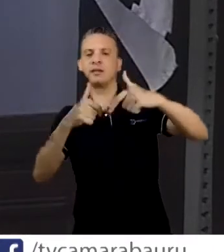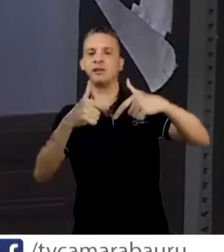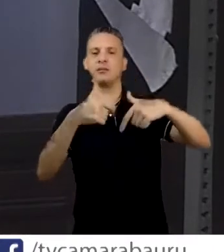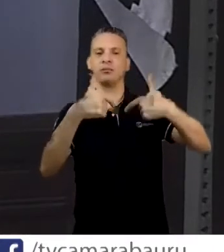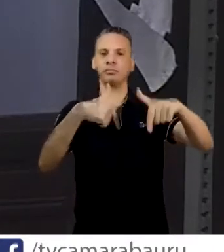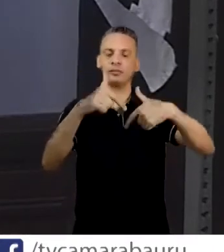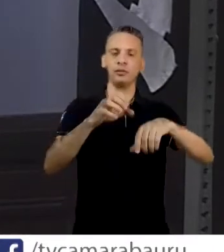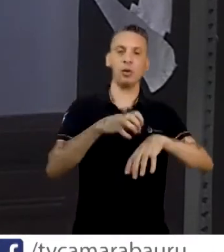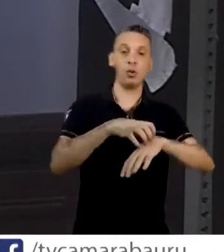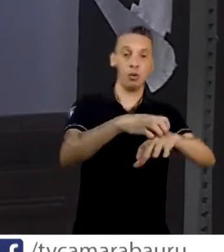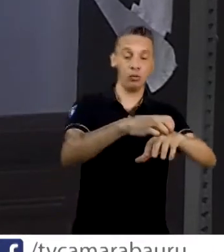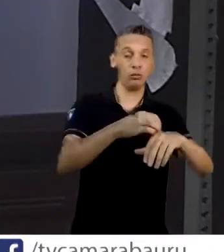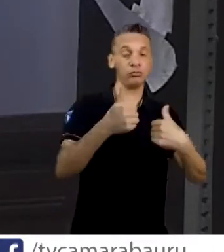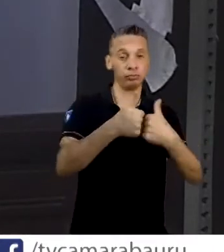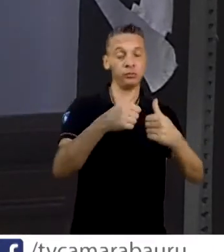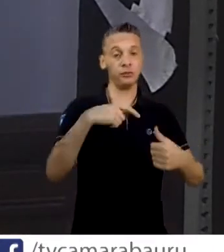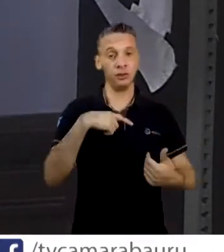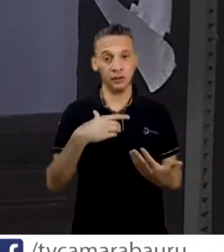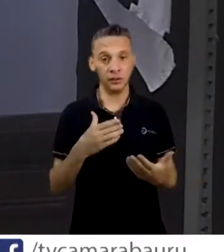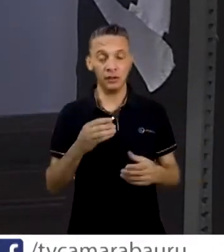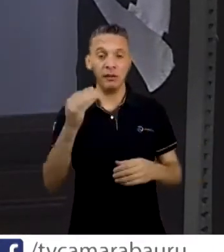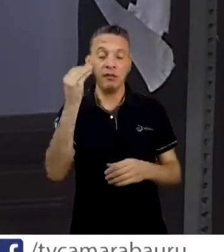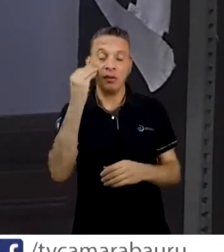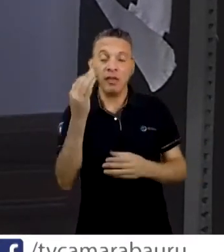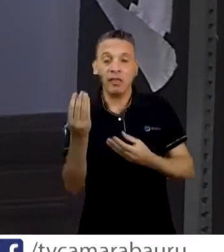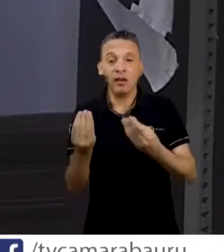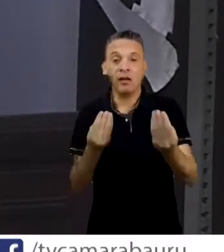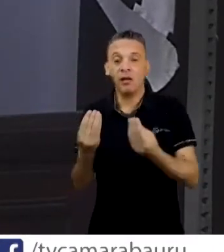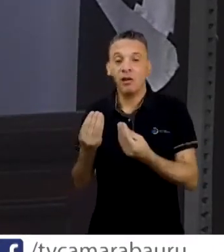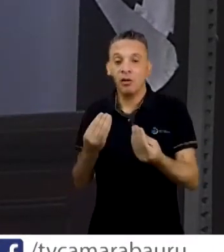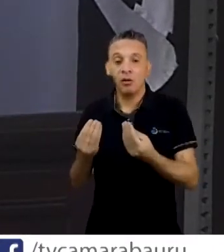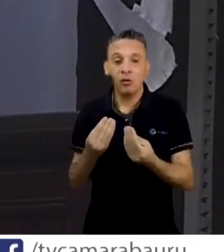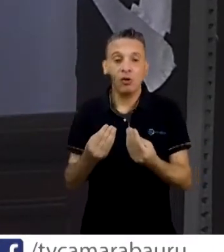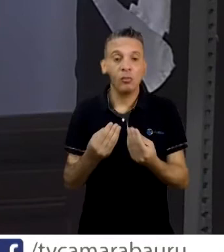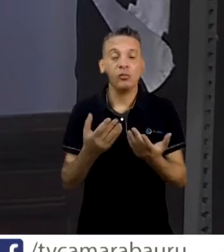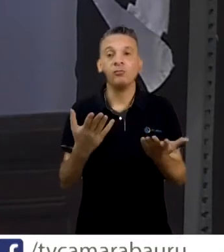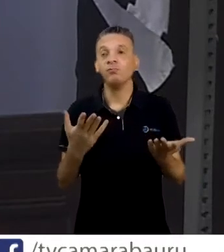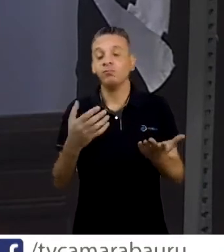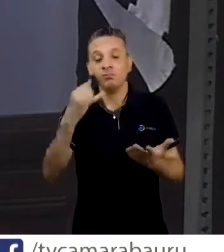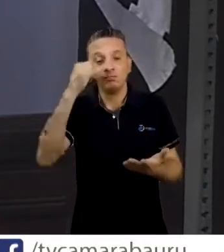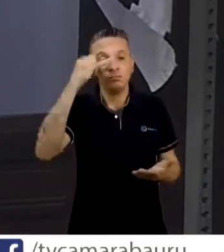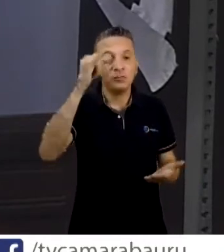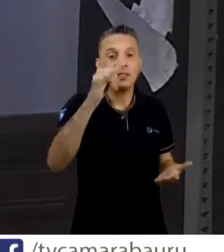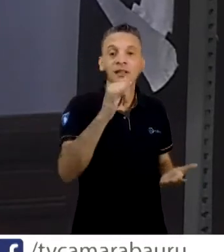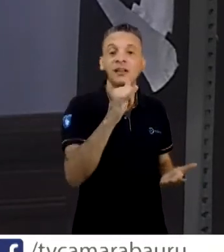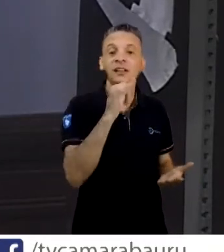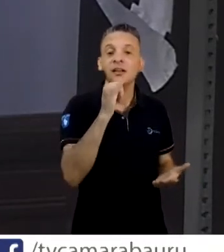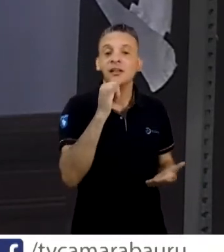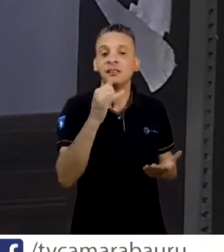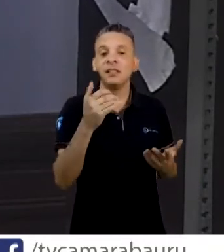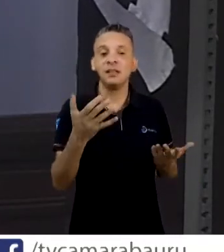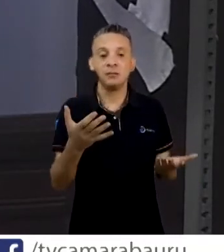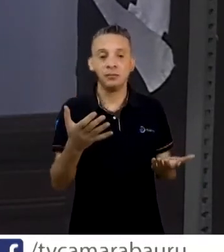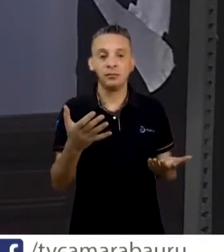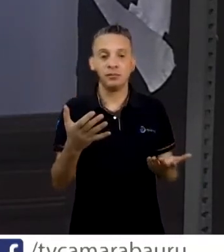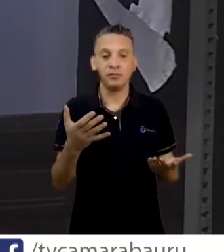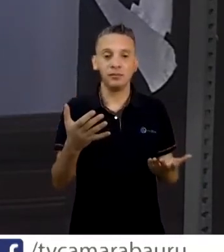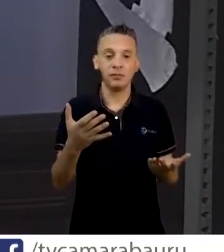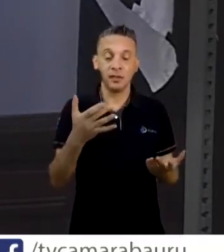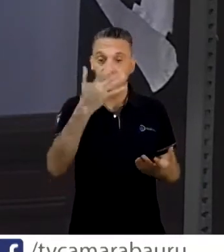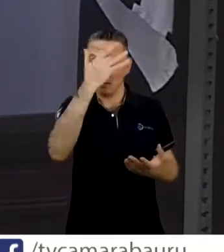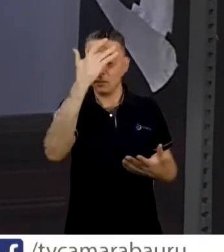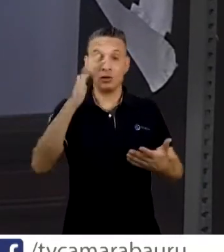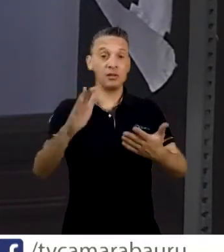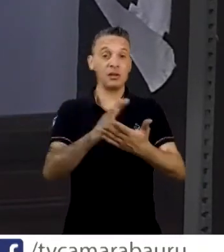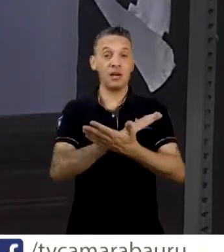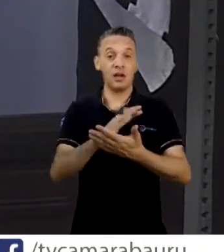população, buscar alternativas para não criar essa indignação por parte dos